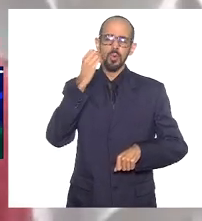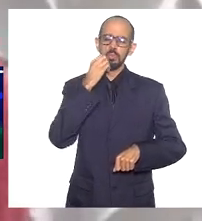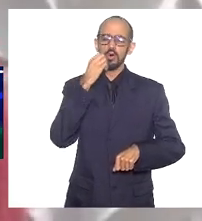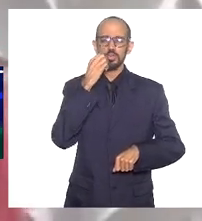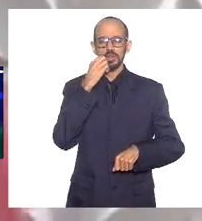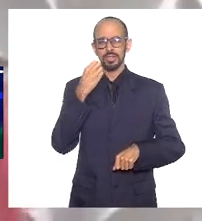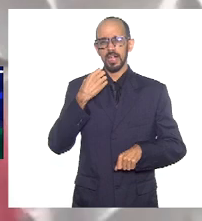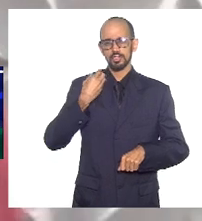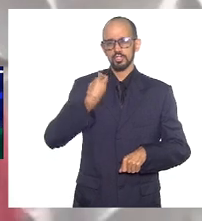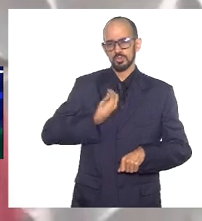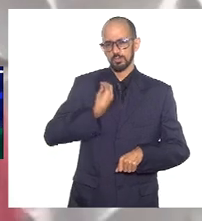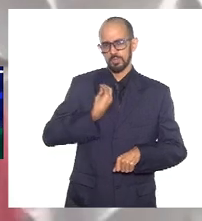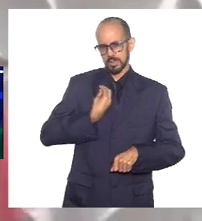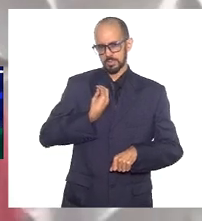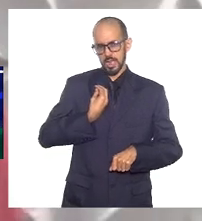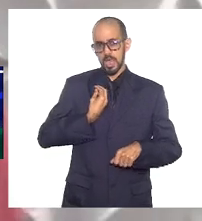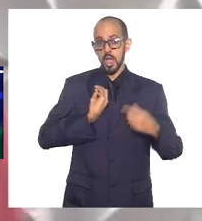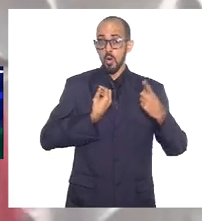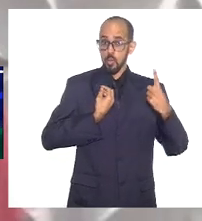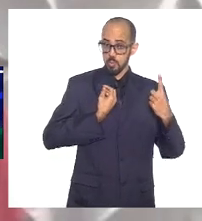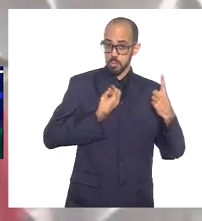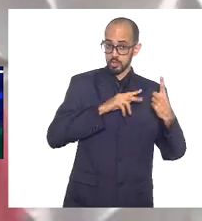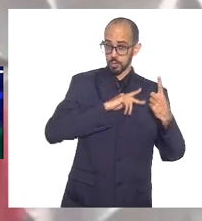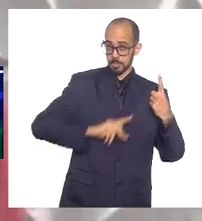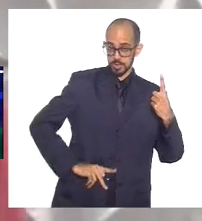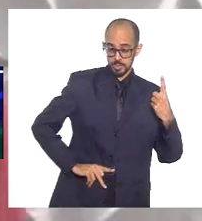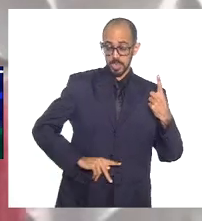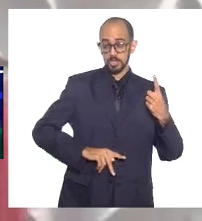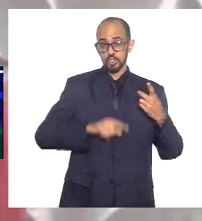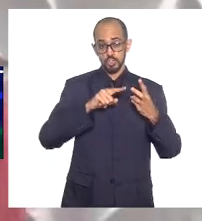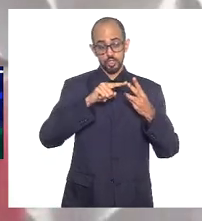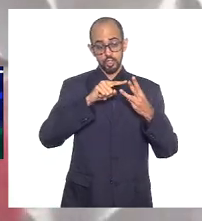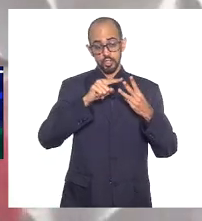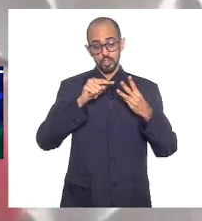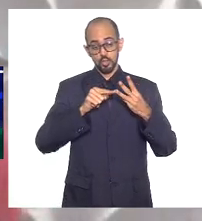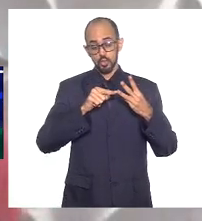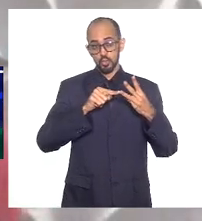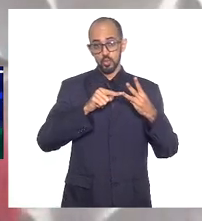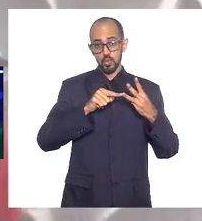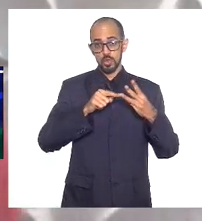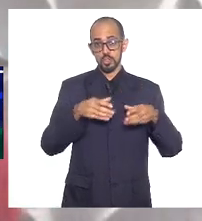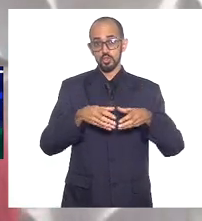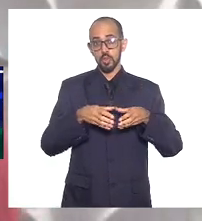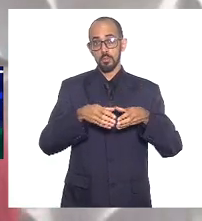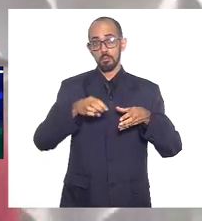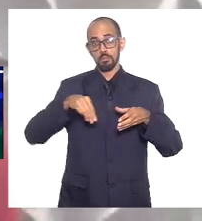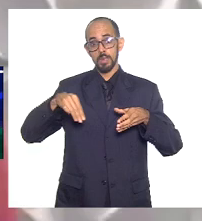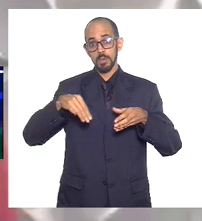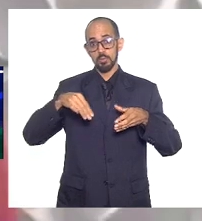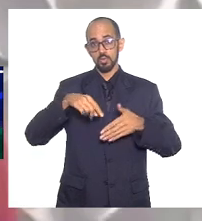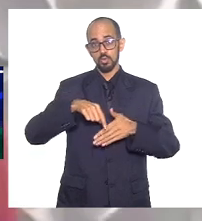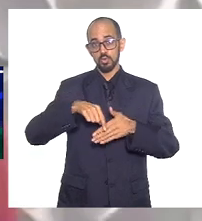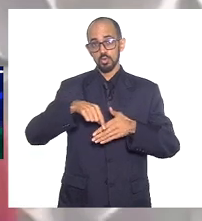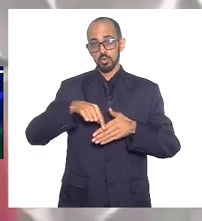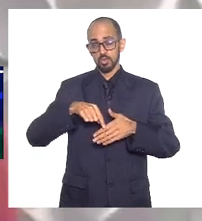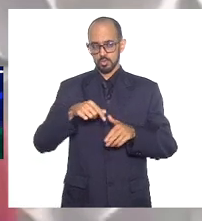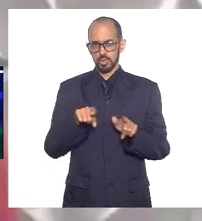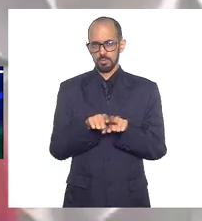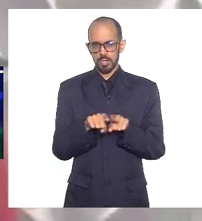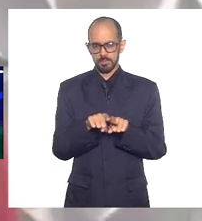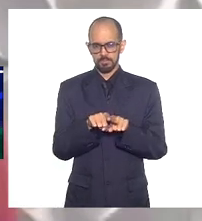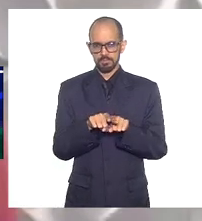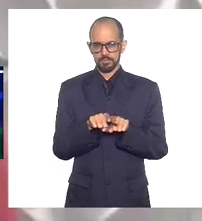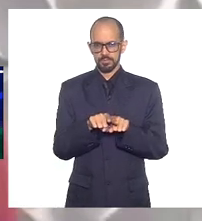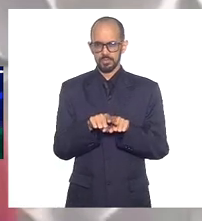como presidente e outras duas como membro titular e por que que eu faço essa referência porque eu acho que toda